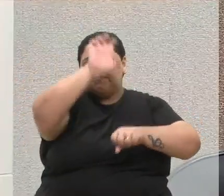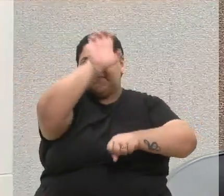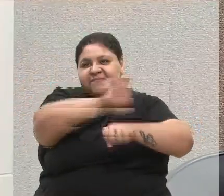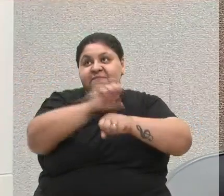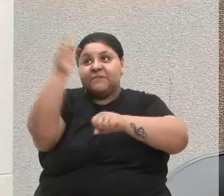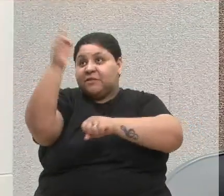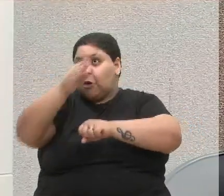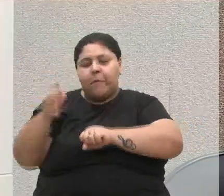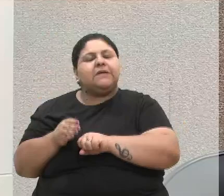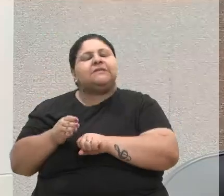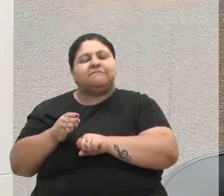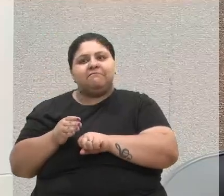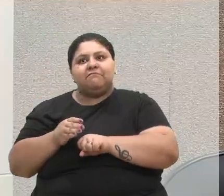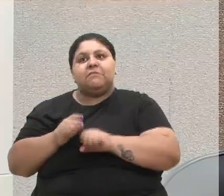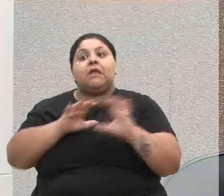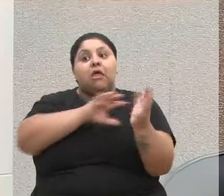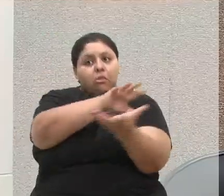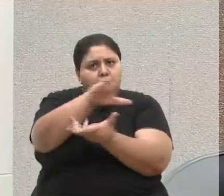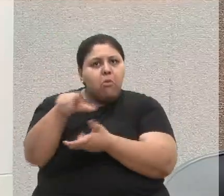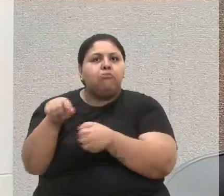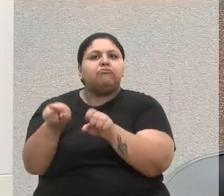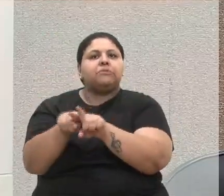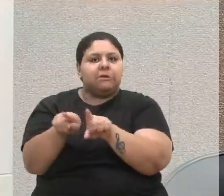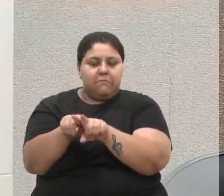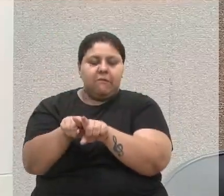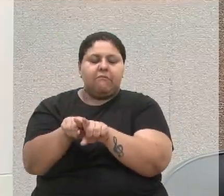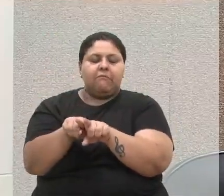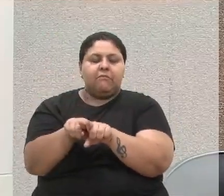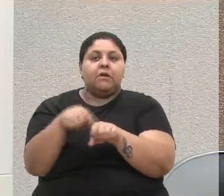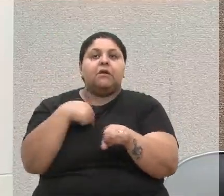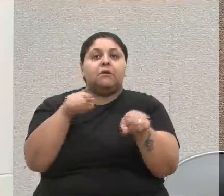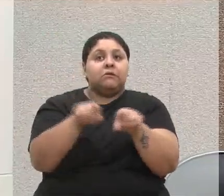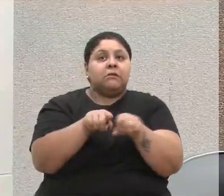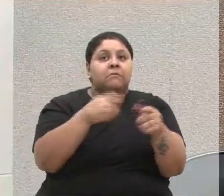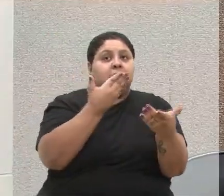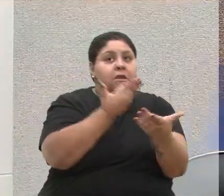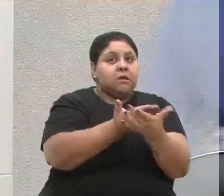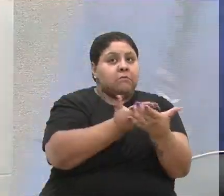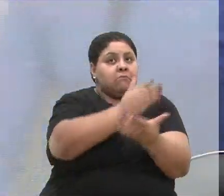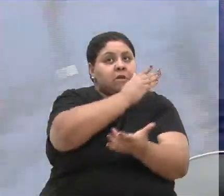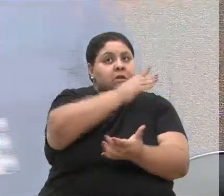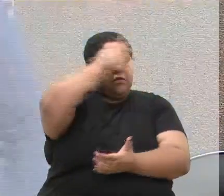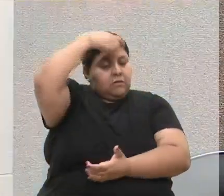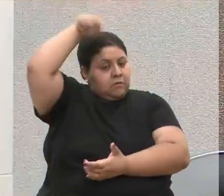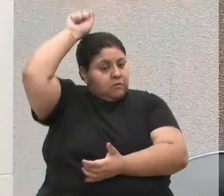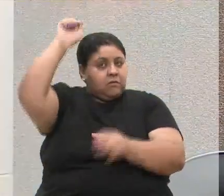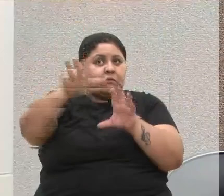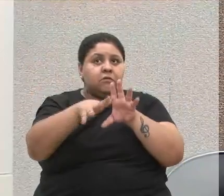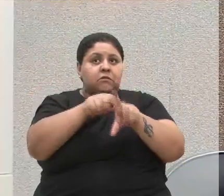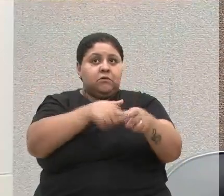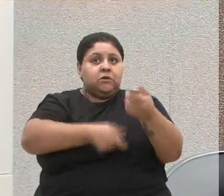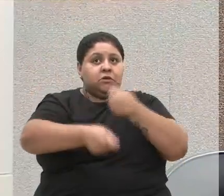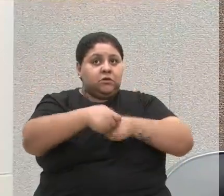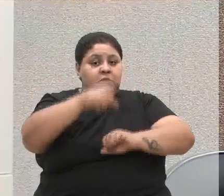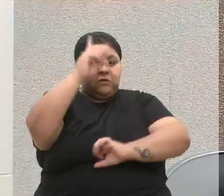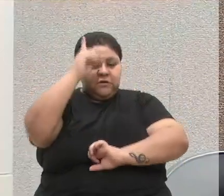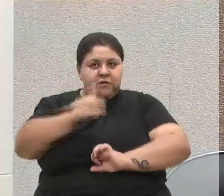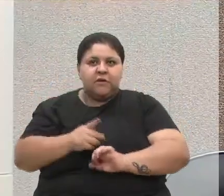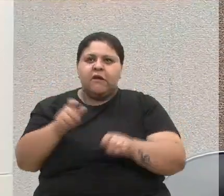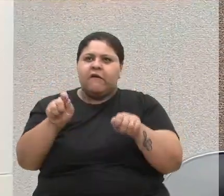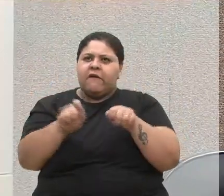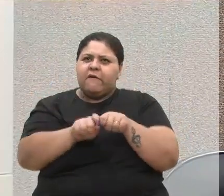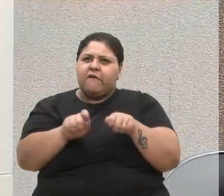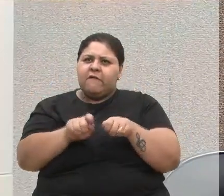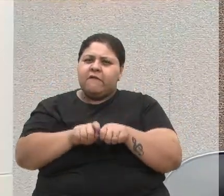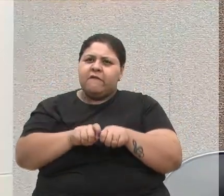Brasil e, por que não, mundo afora. Eu também estudei na UX com muito orgulho, sou formado em Administração e Direito, fiz cadeiras